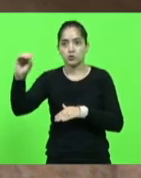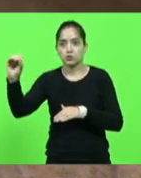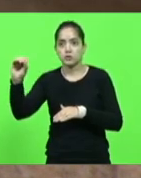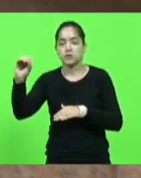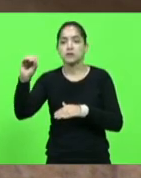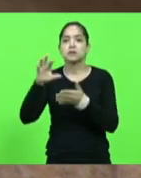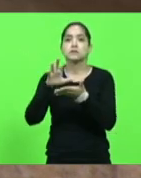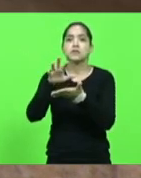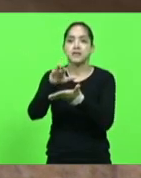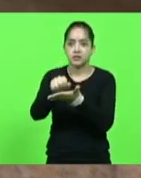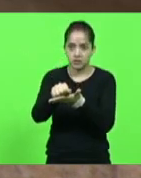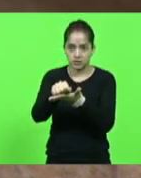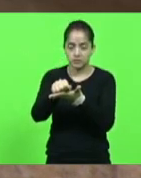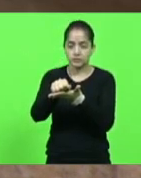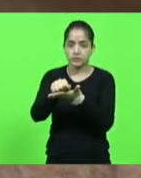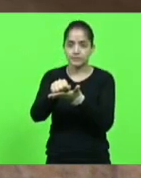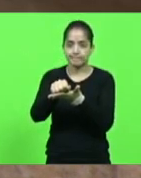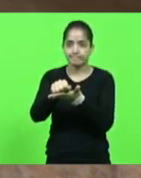notificações de